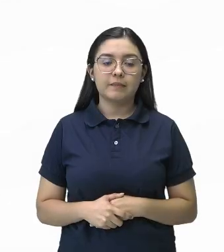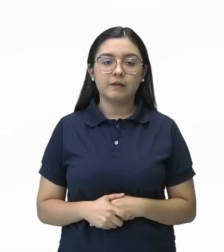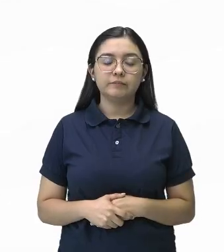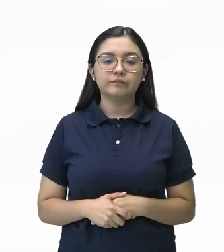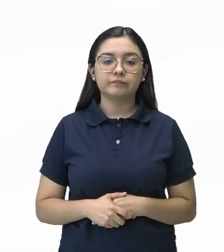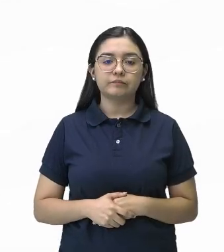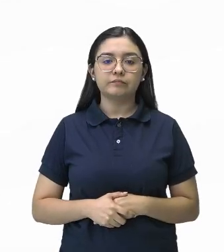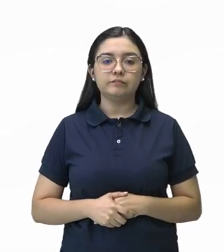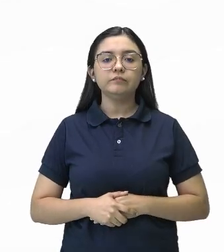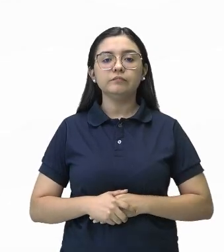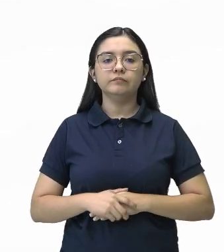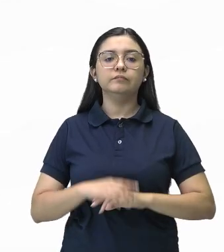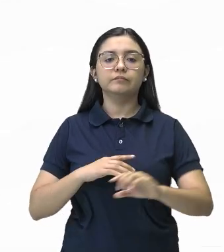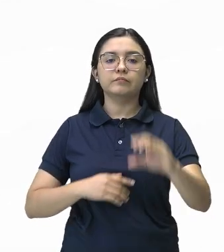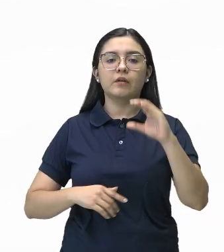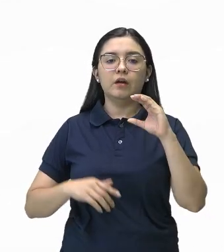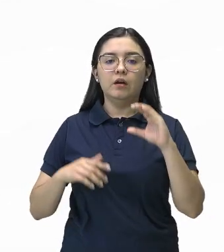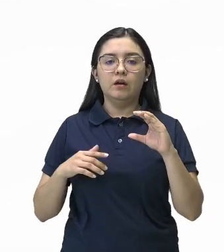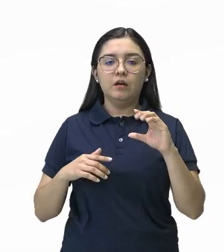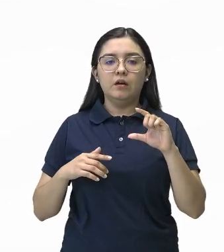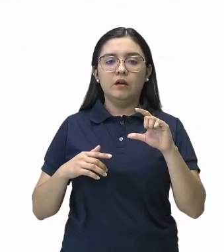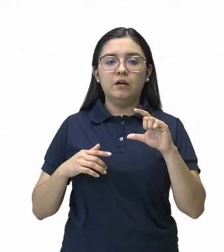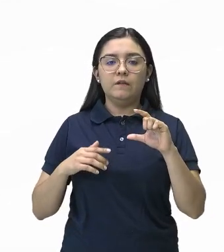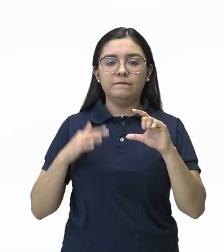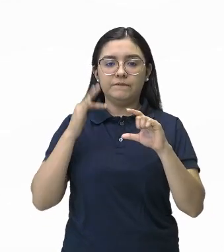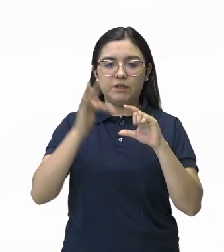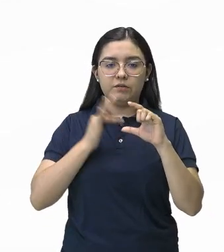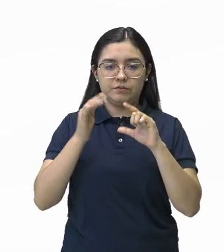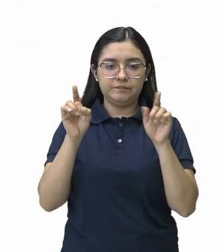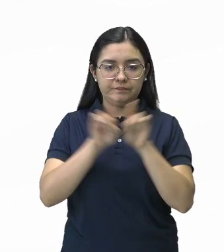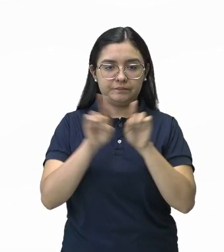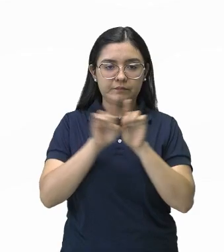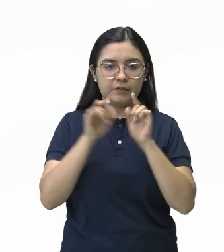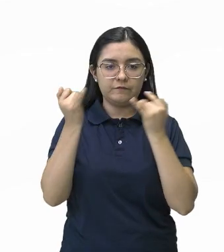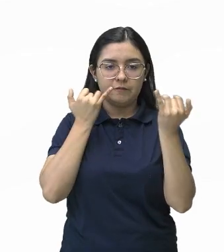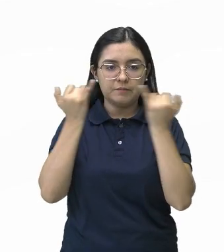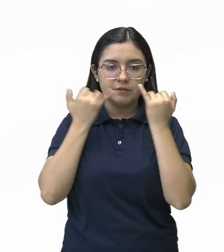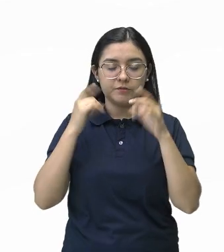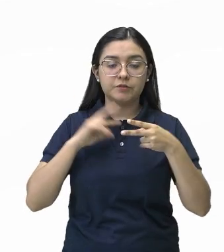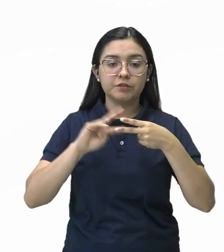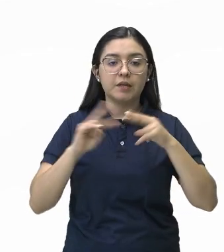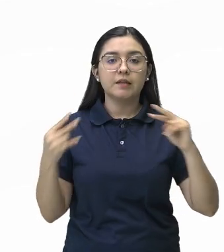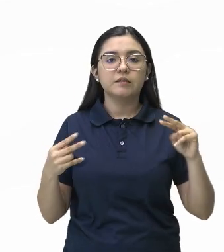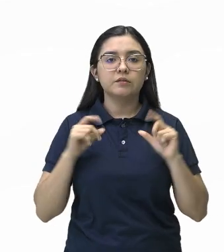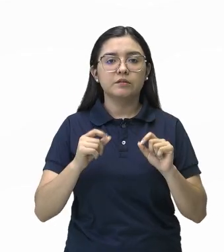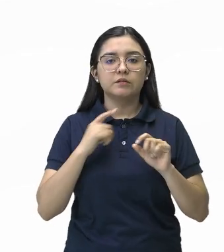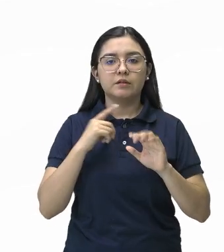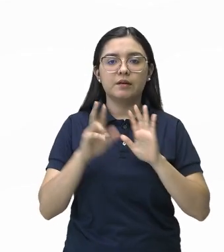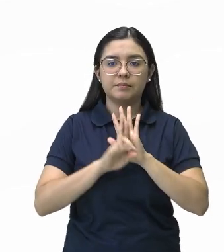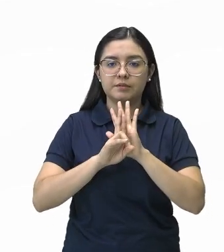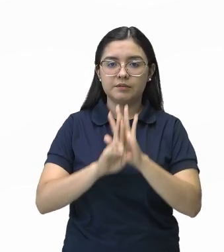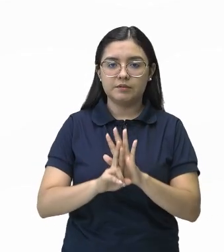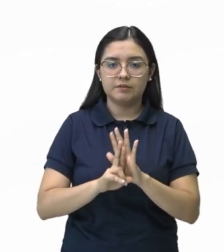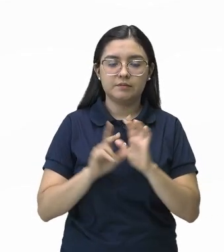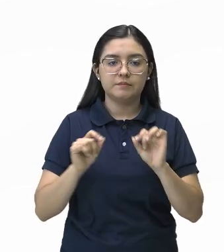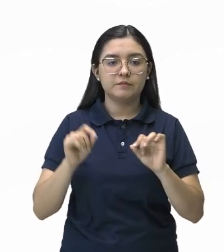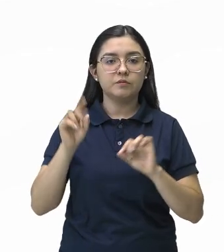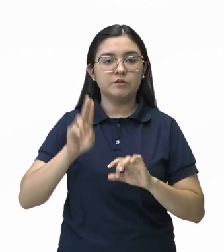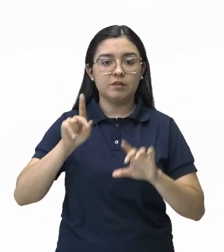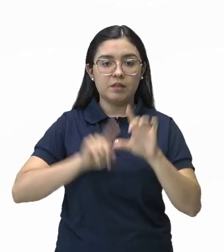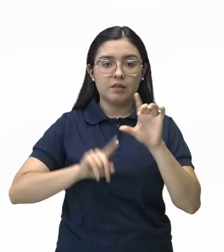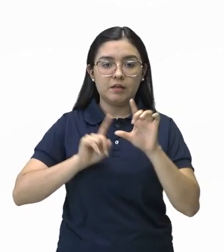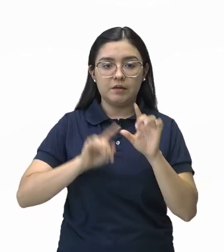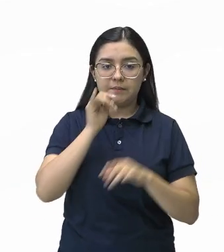física ou funcional, né, daquela informação genética que está sendo representada pelas letras.